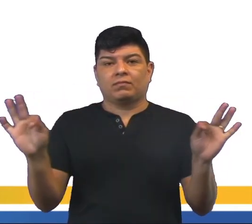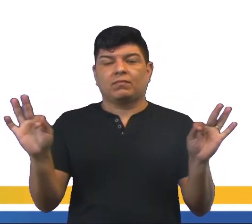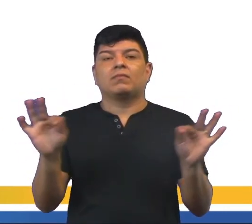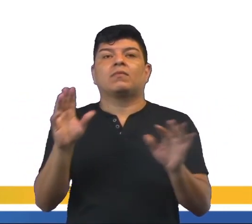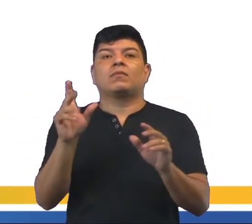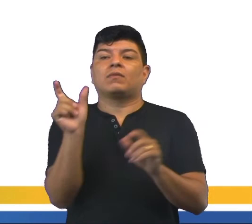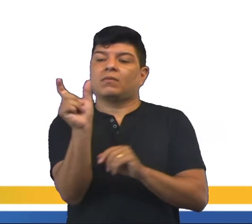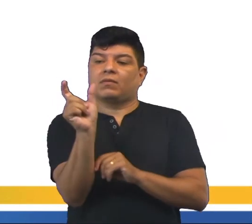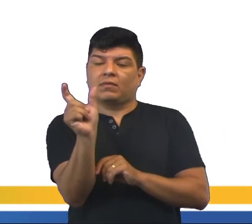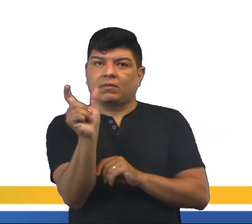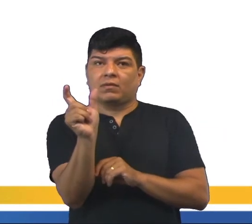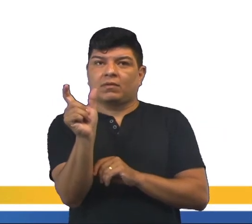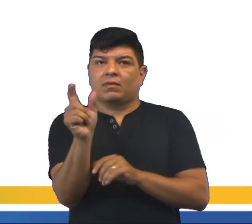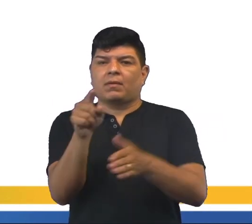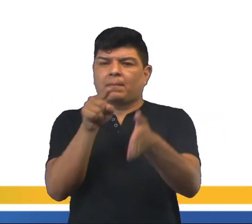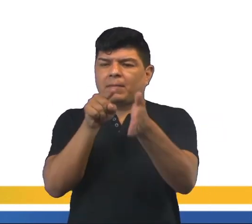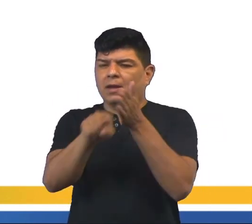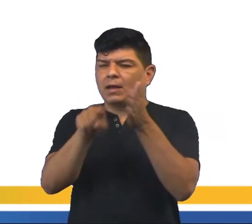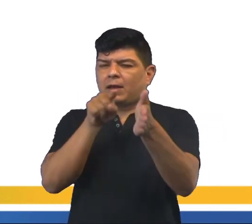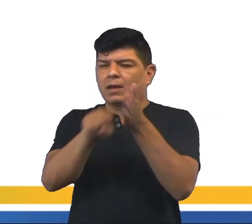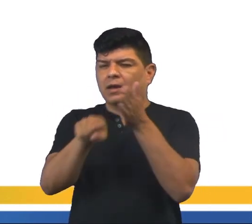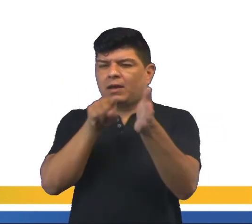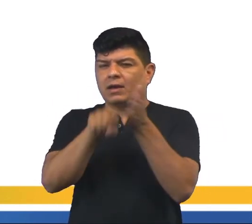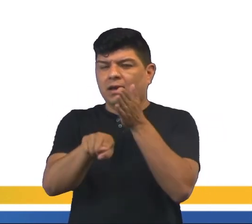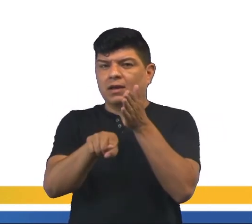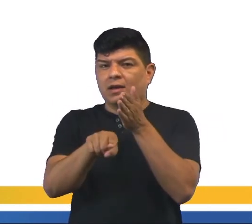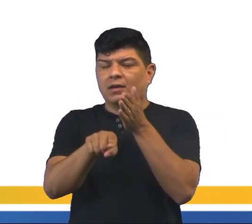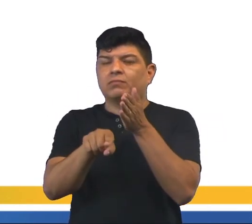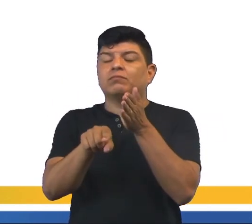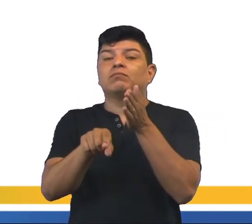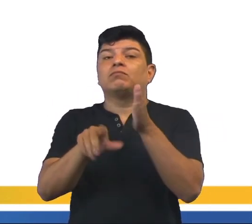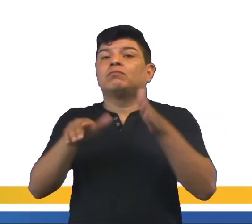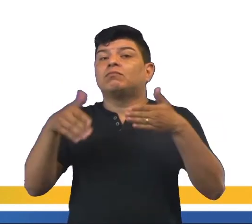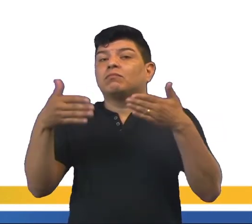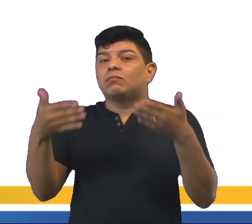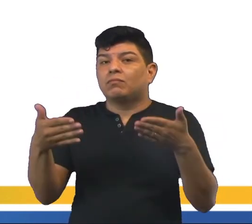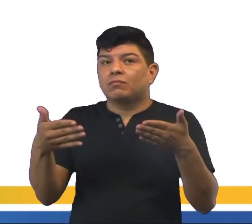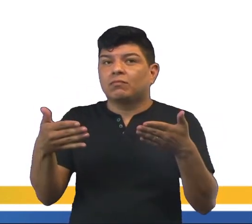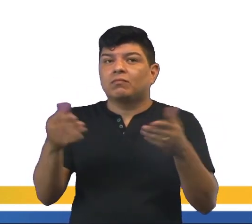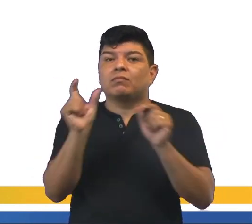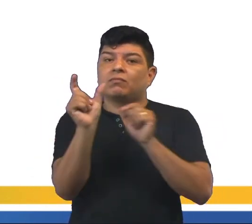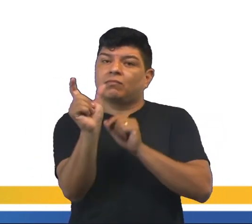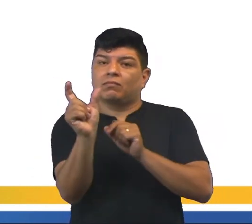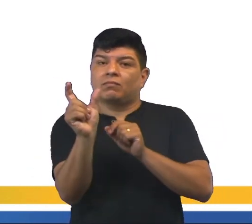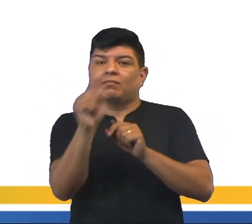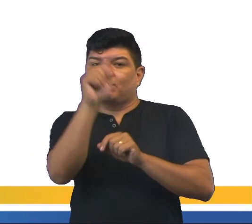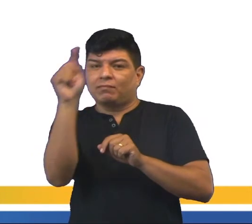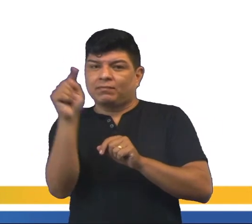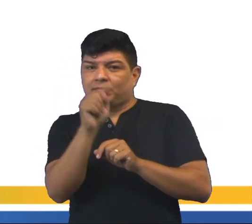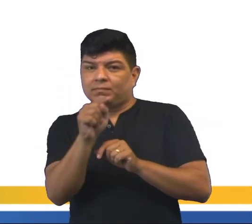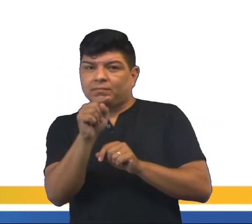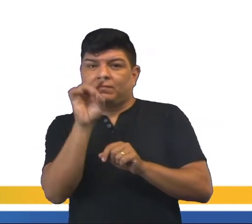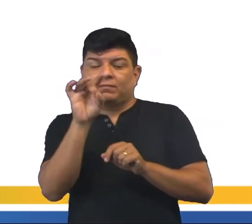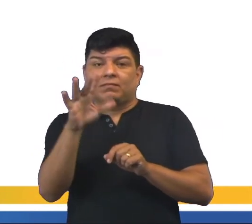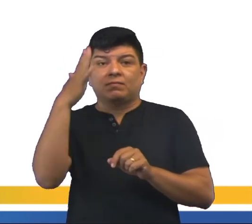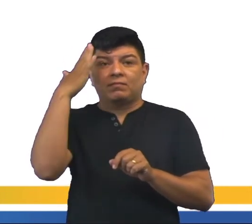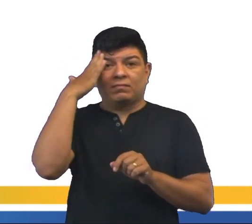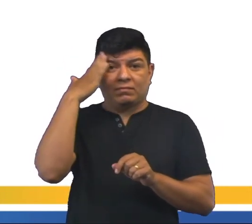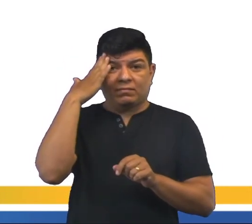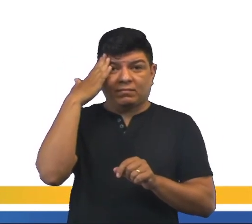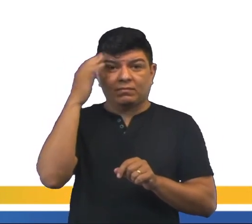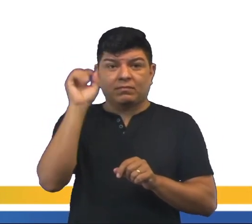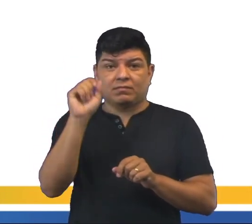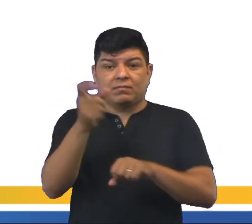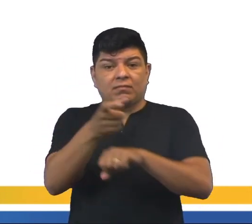a palavra que serve para questionar, perguntar, indagar, ela é uma palavra interrogativa. Só me resta saber se ela